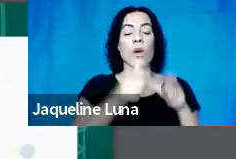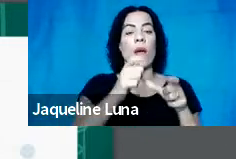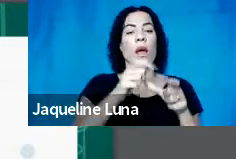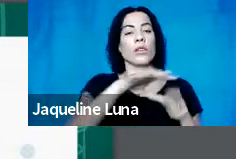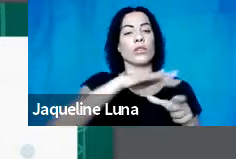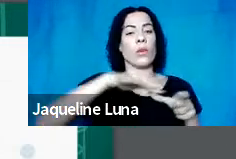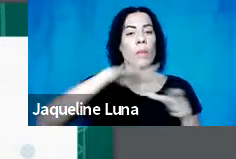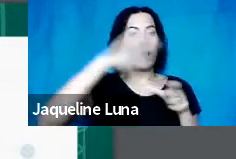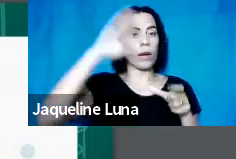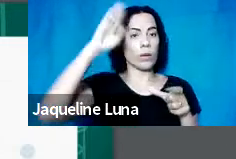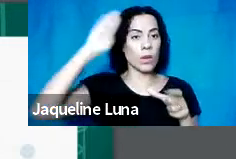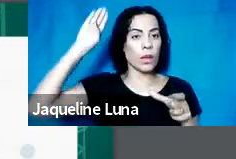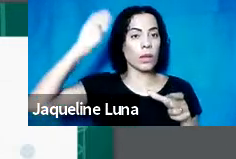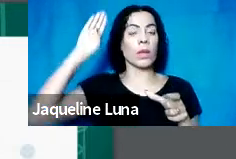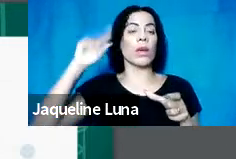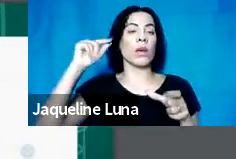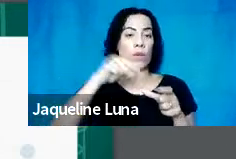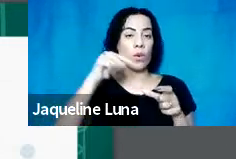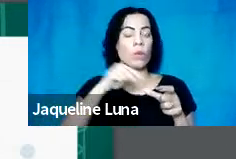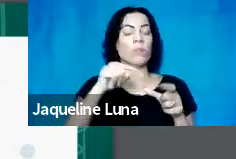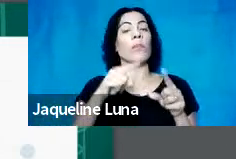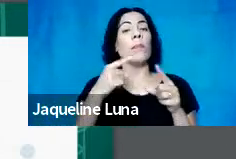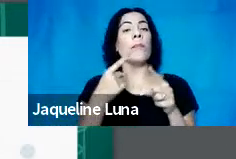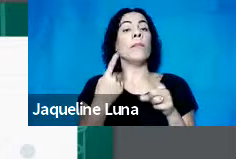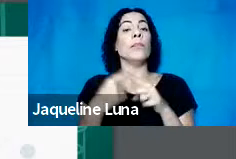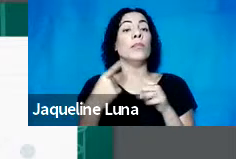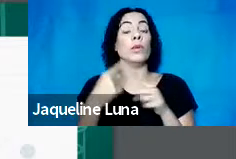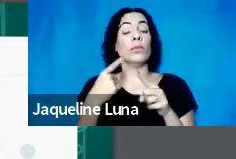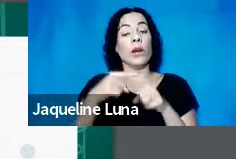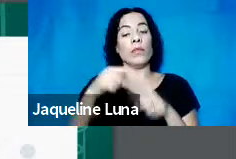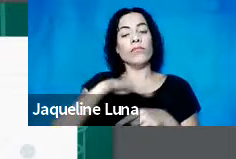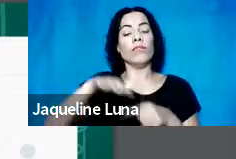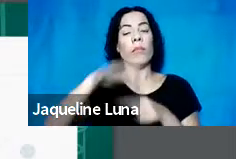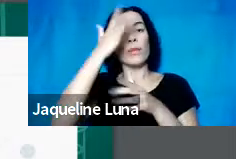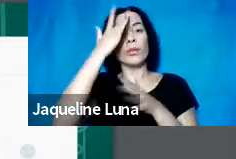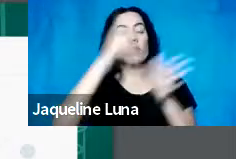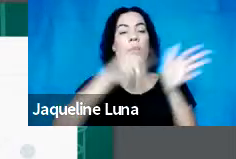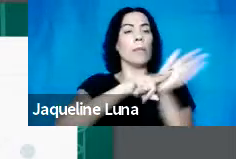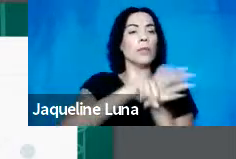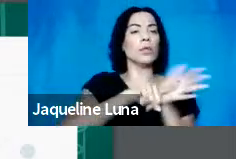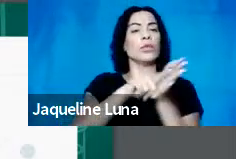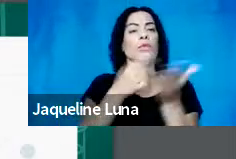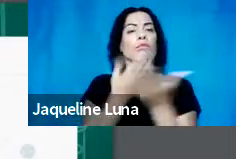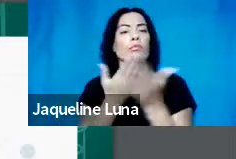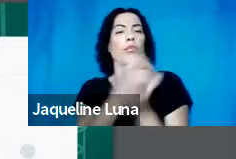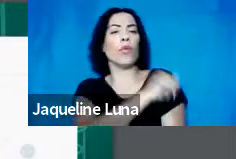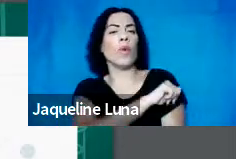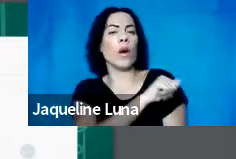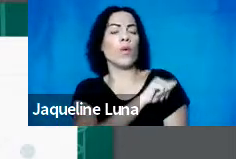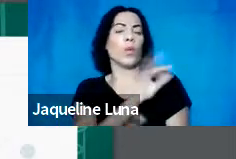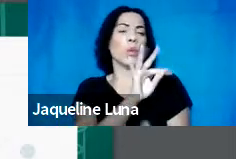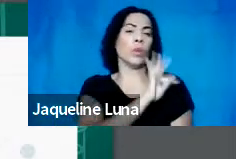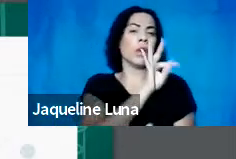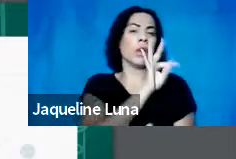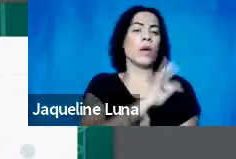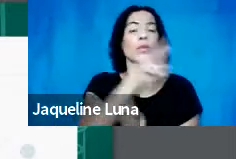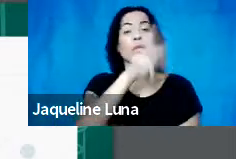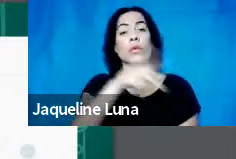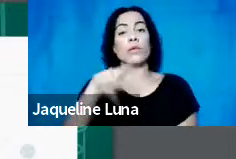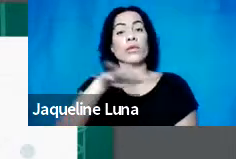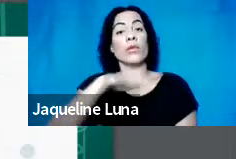ser reconhecido no espaço acadêmico para que os pesquisadores, os estudantes, os técnicos, os professores possam